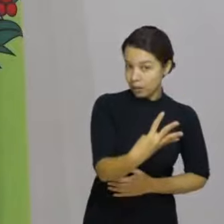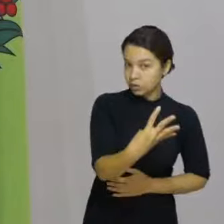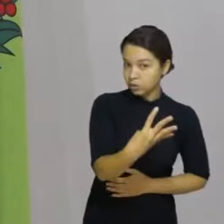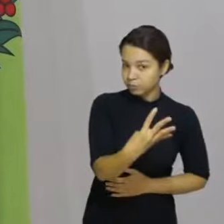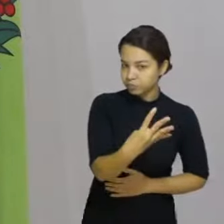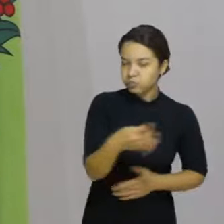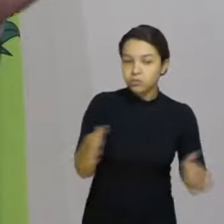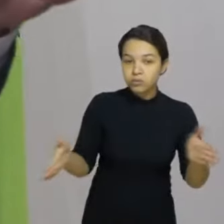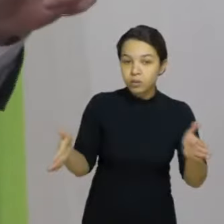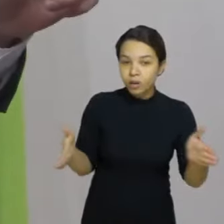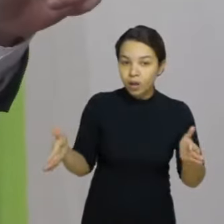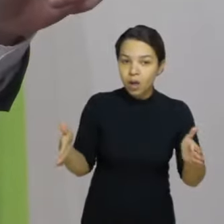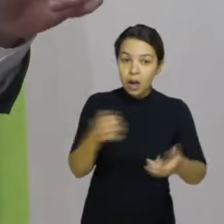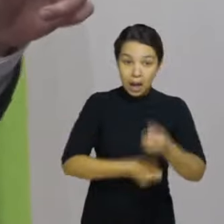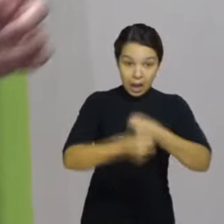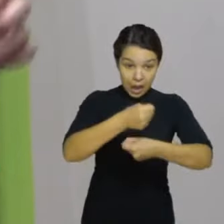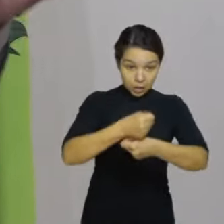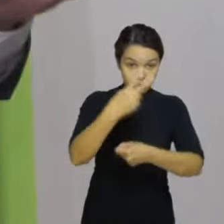anos.